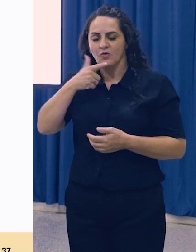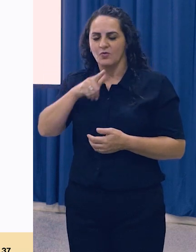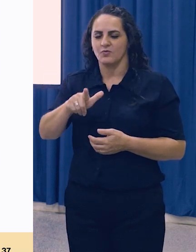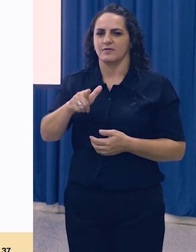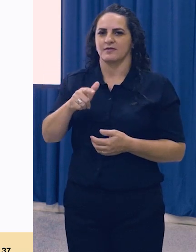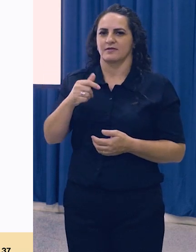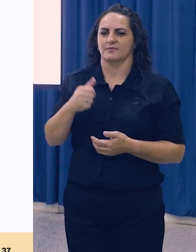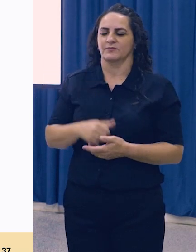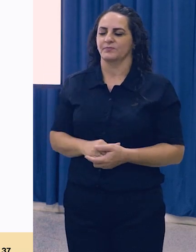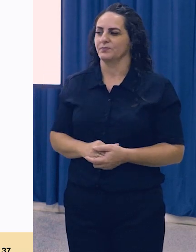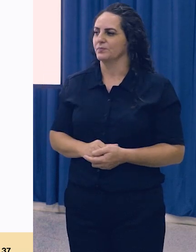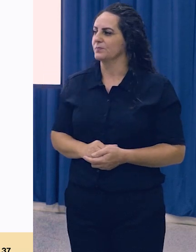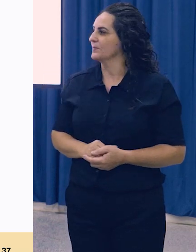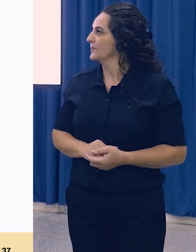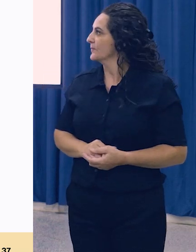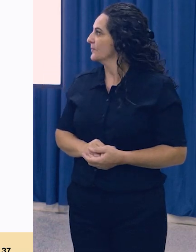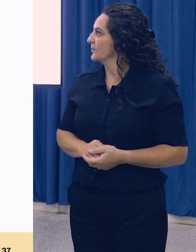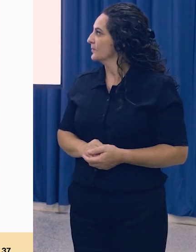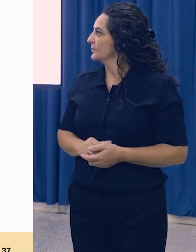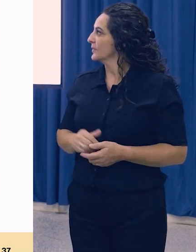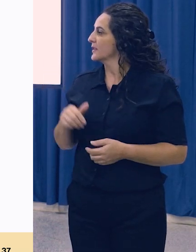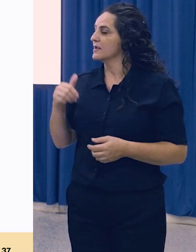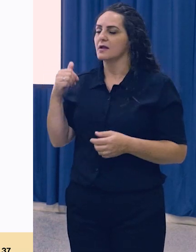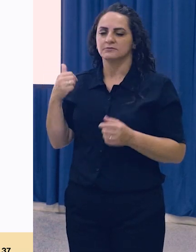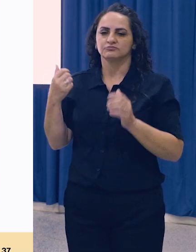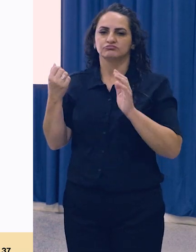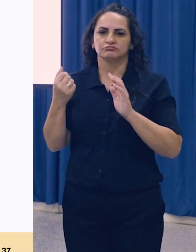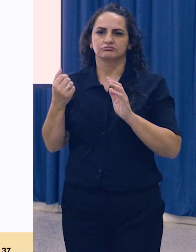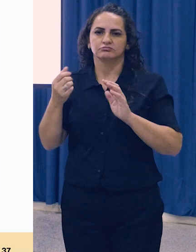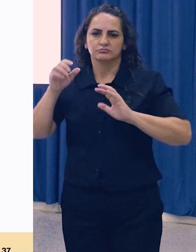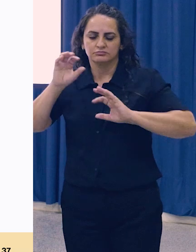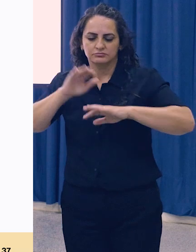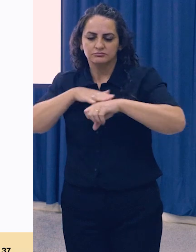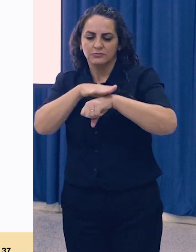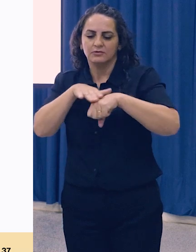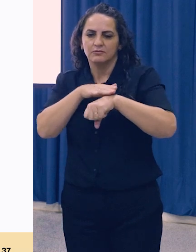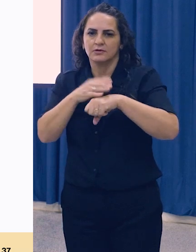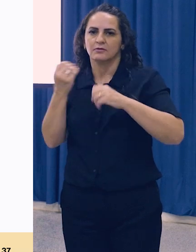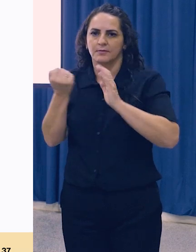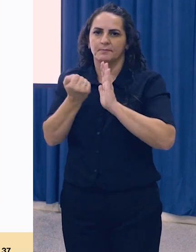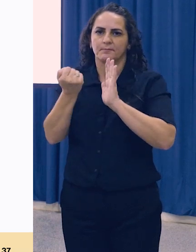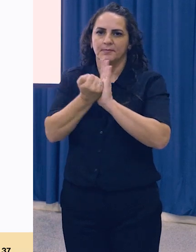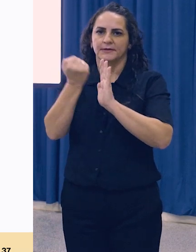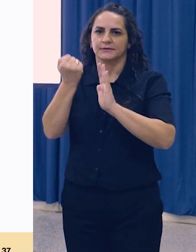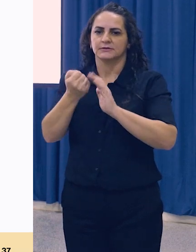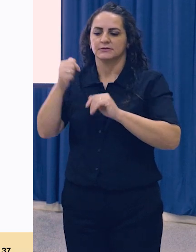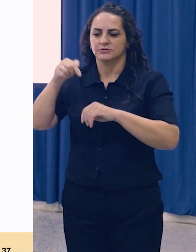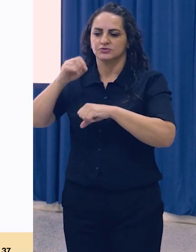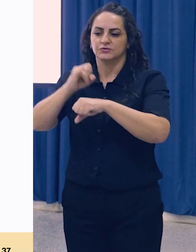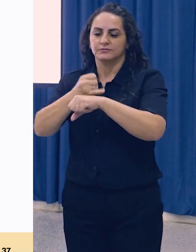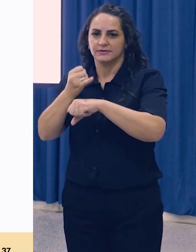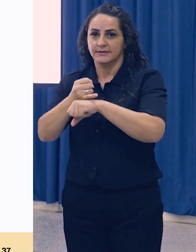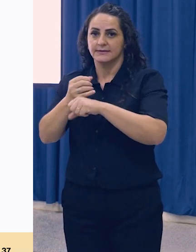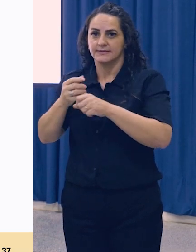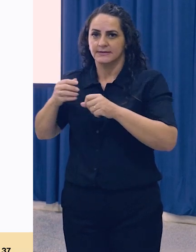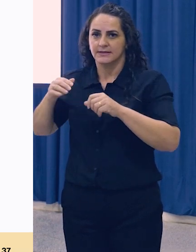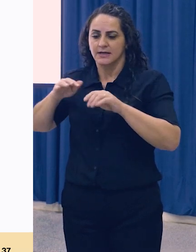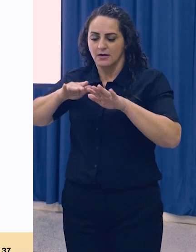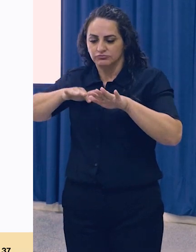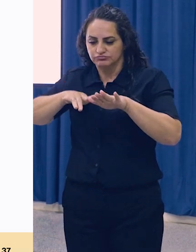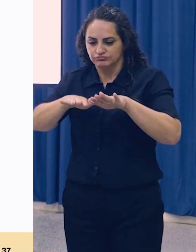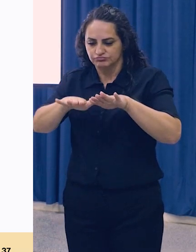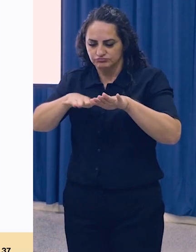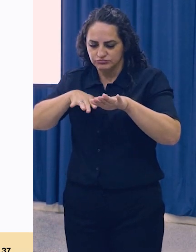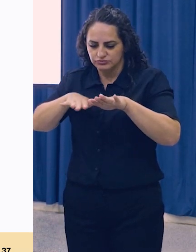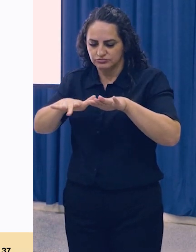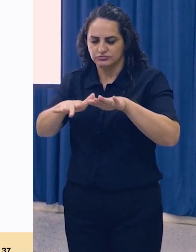as sapatilhas. Aqui a gente conversou com uma marca joinvilense, de um bailarino que costura, bem bacana ele, é o Ed's Brand, o